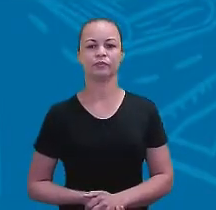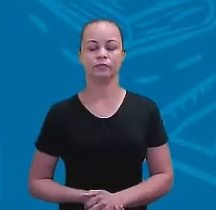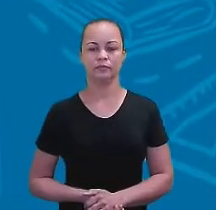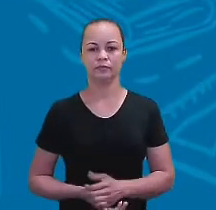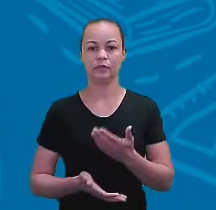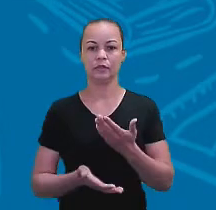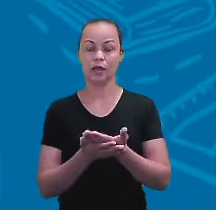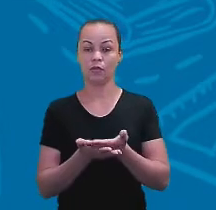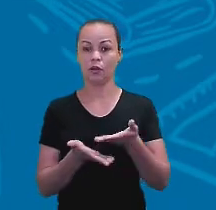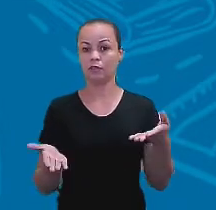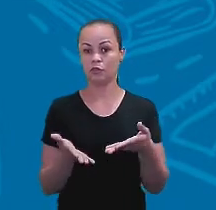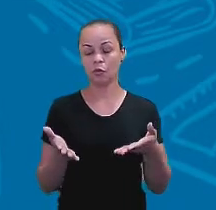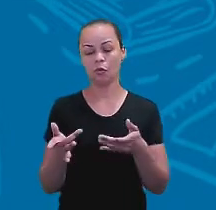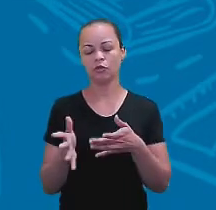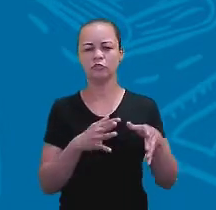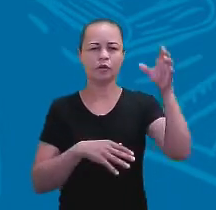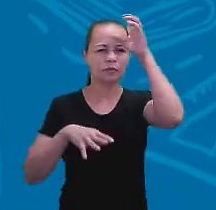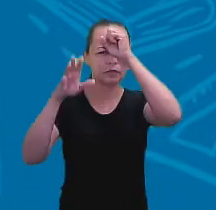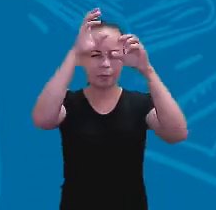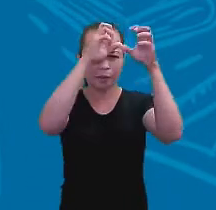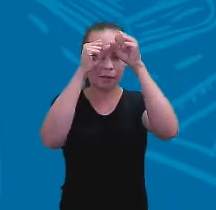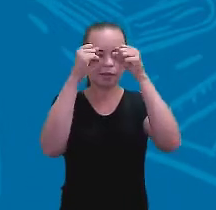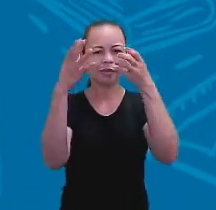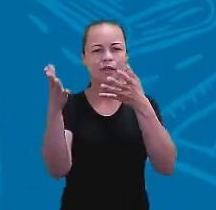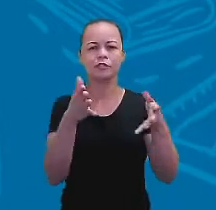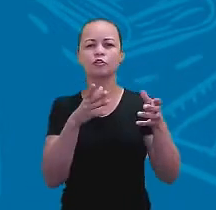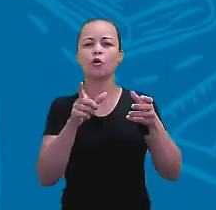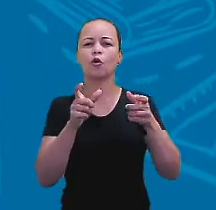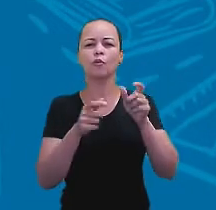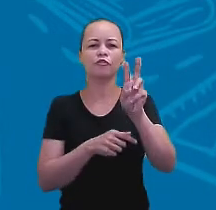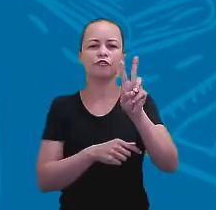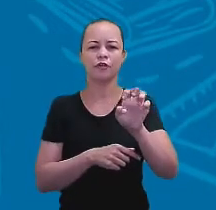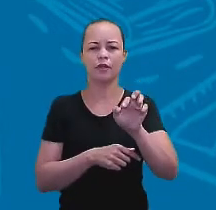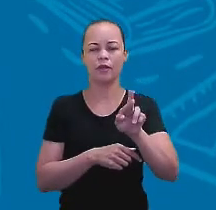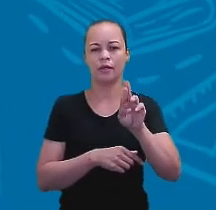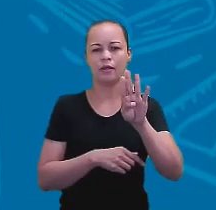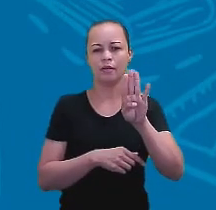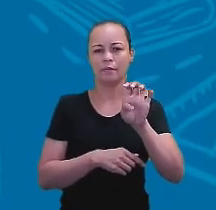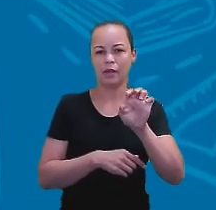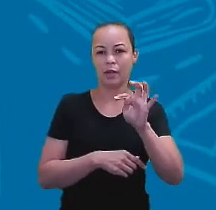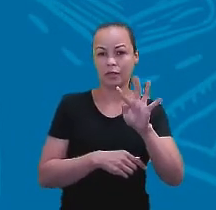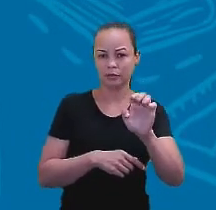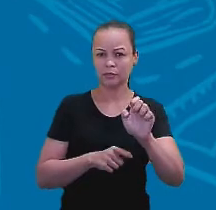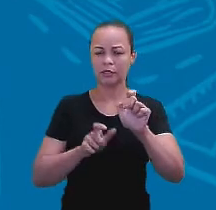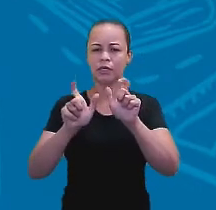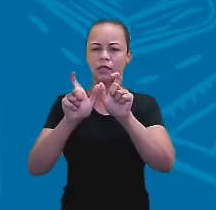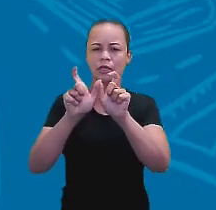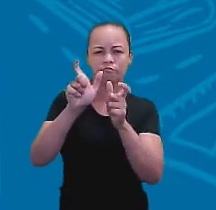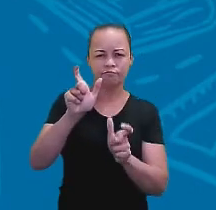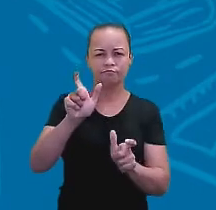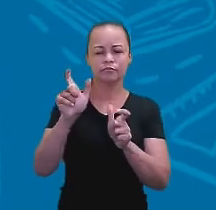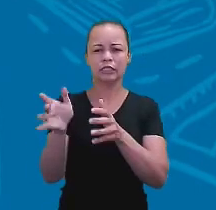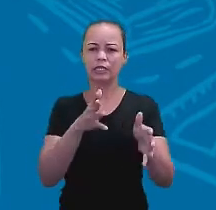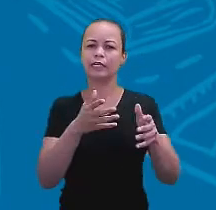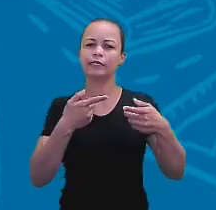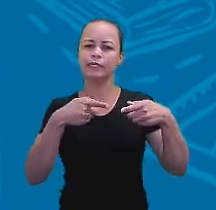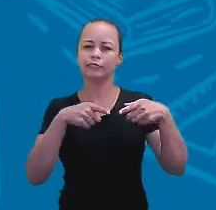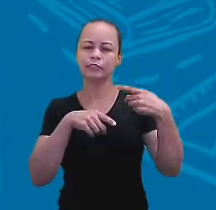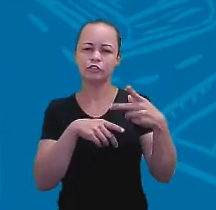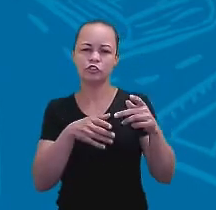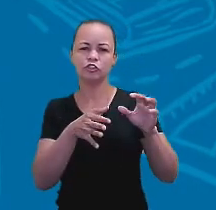Na nossa aula de hoje, vamos aprender um pouco sobre o verbete, esse gênero textual, e realizar também